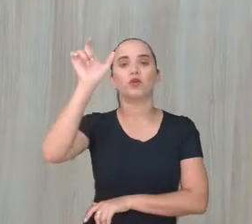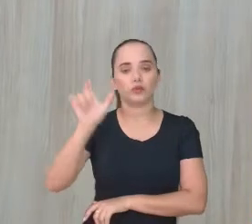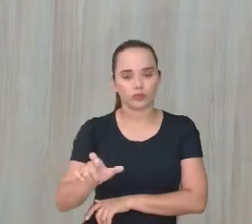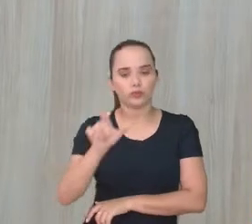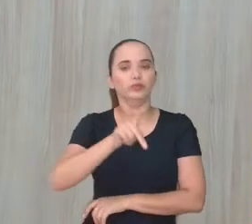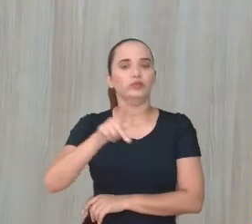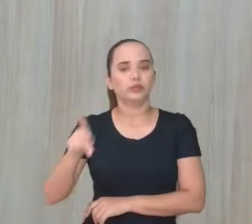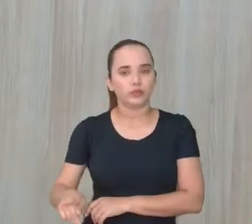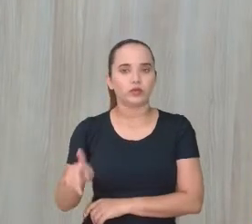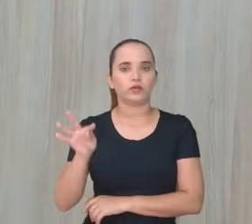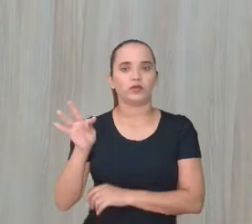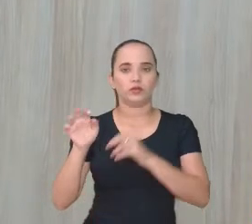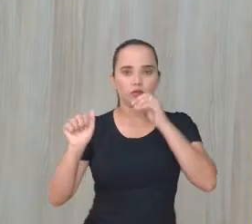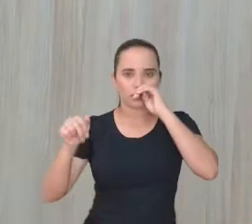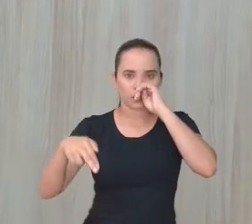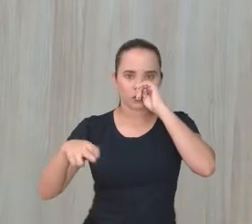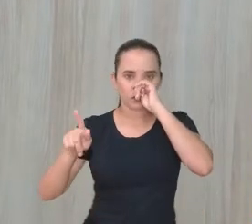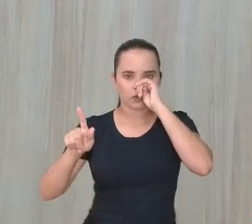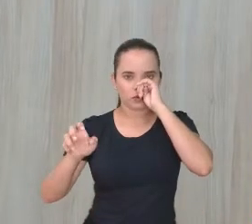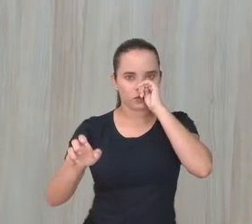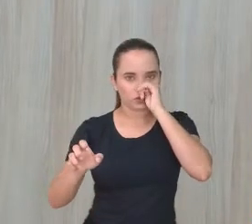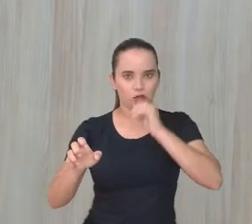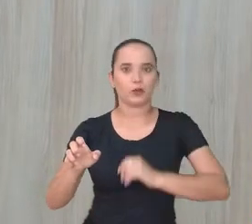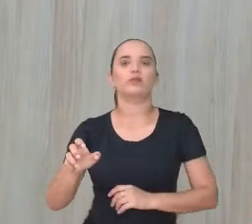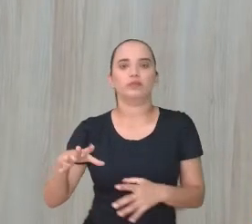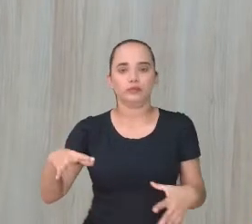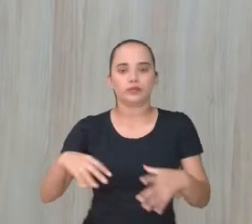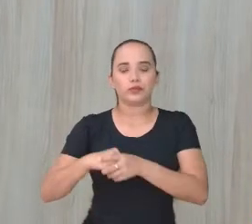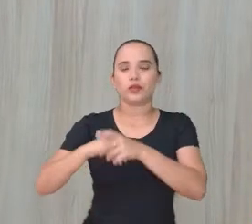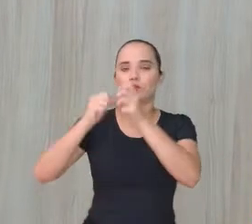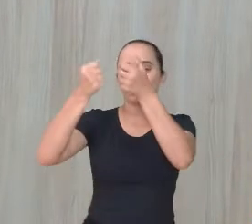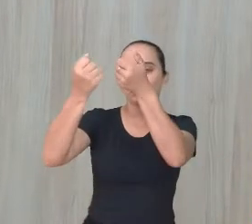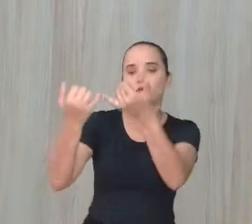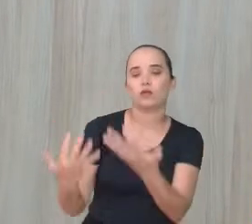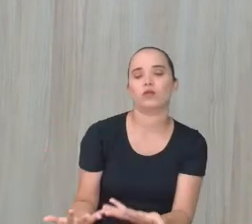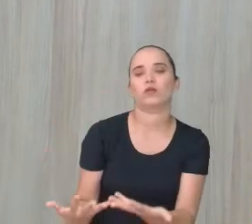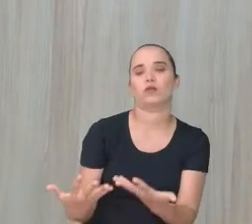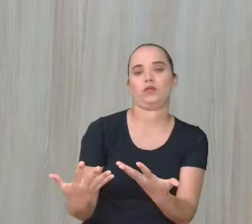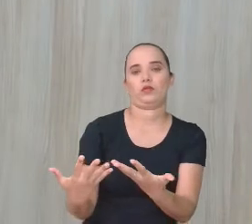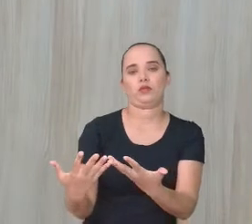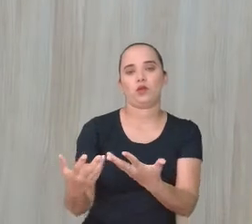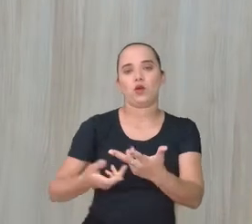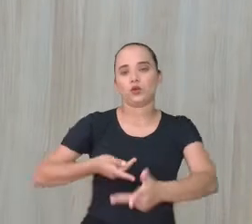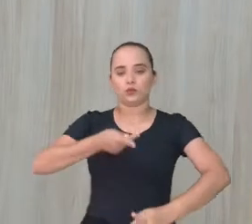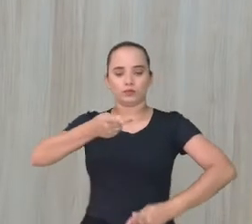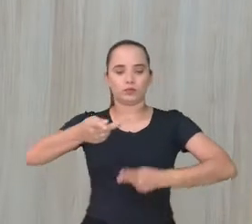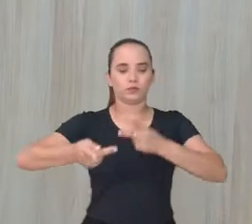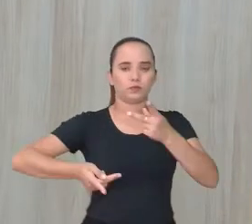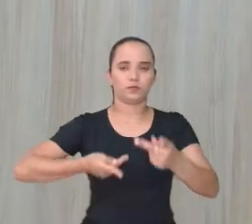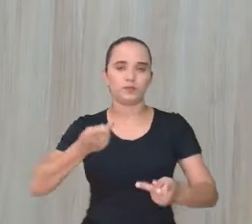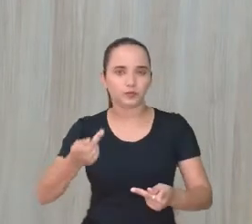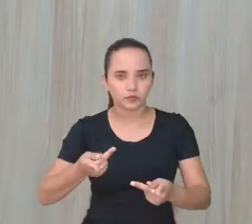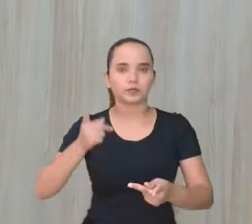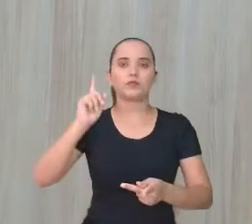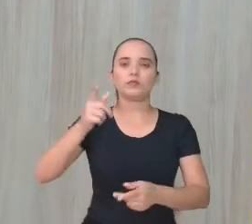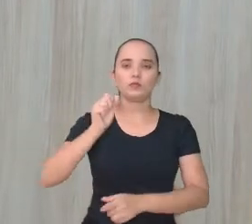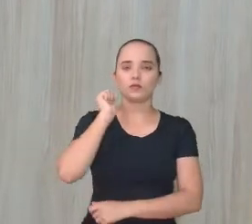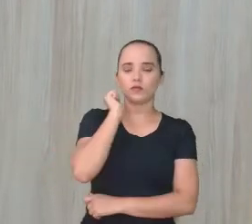que narrou dentro do seu relato. No falar dele, narrar é